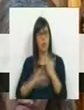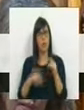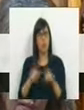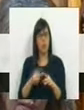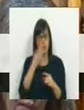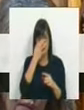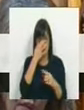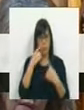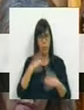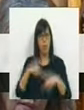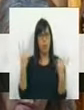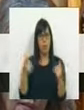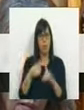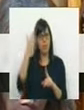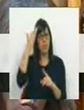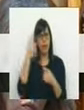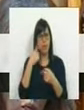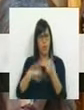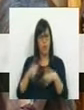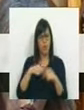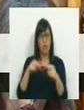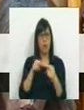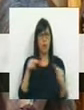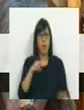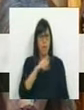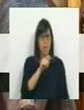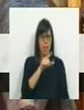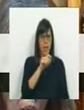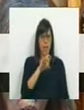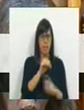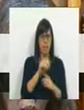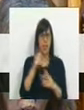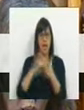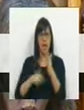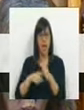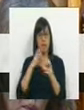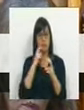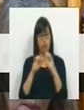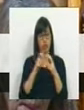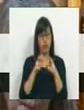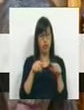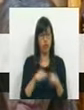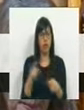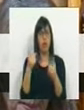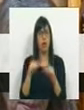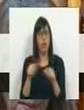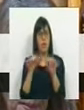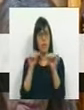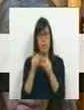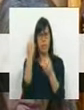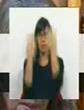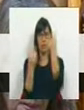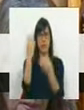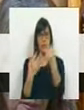Que foi tornado público, é prevista uma renovação do troço Molestas Caldas da Rainha, além da eletrificação e também de sistemas de